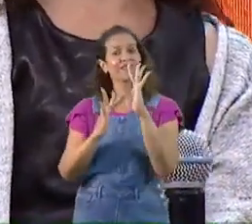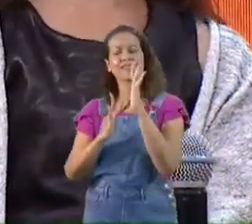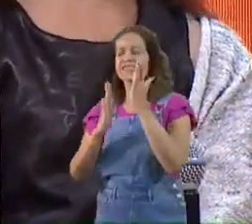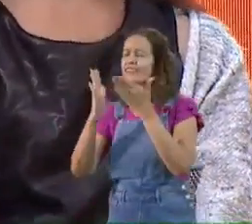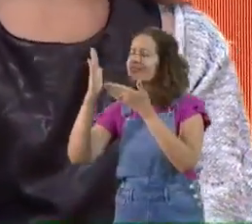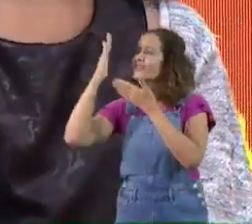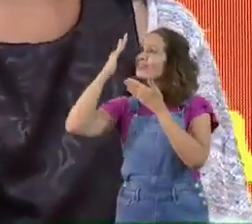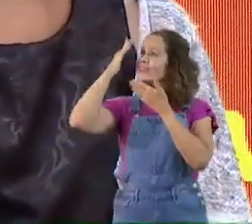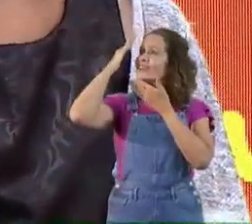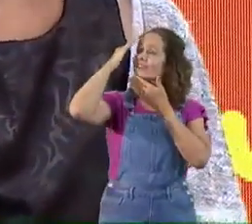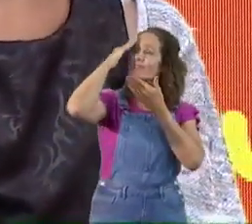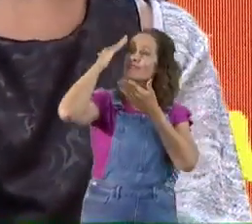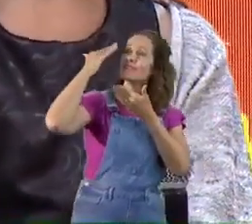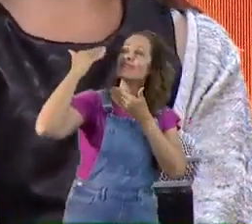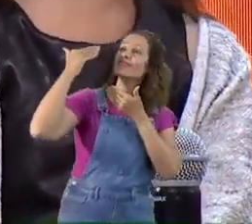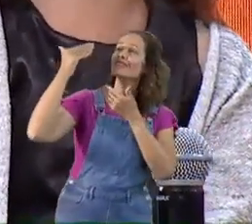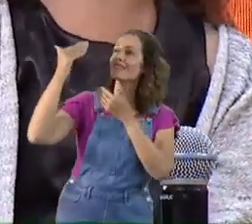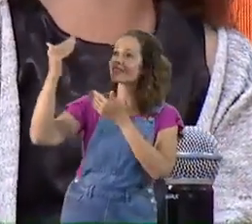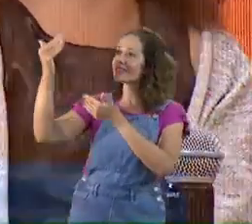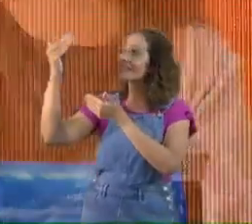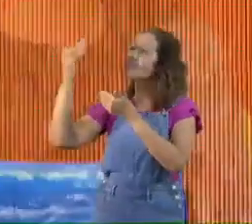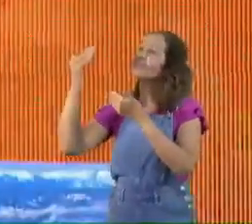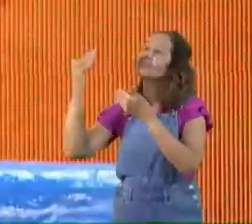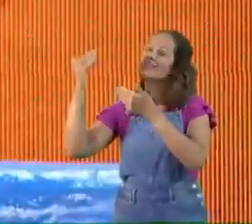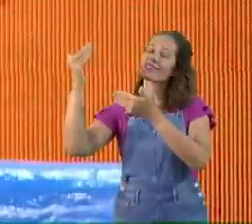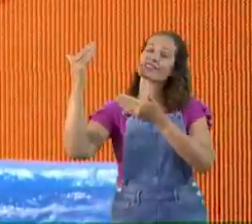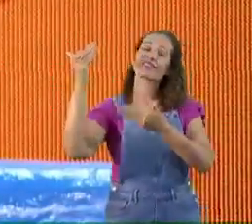Jesus, te agradeço,